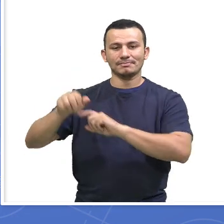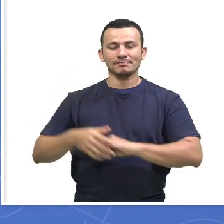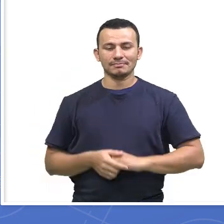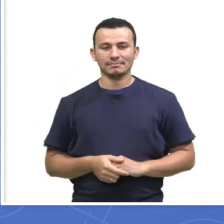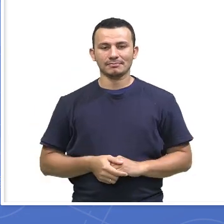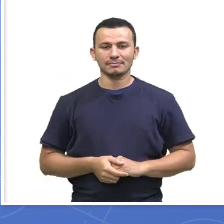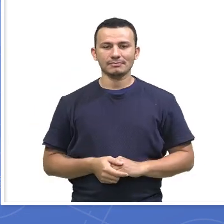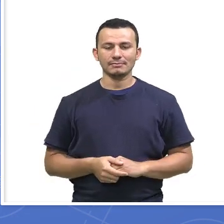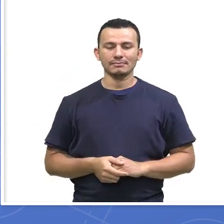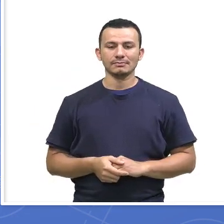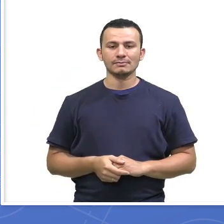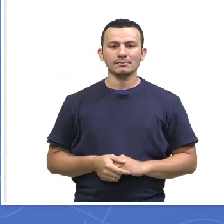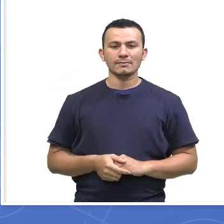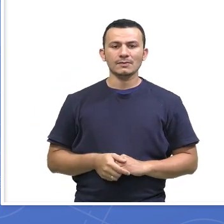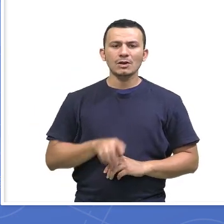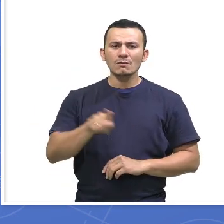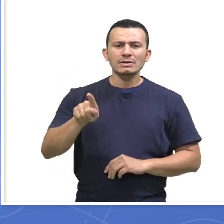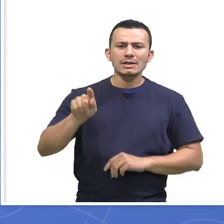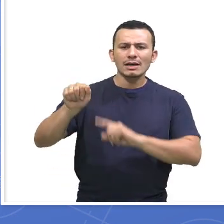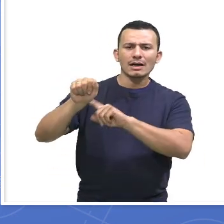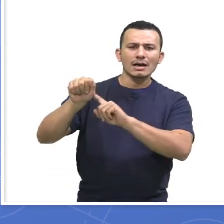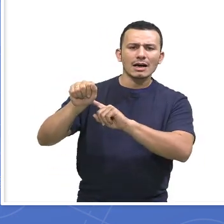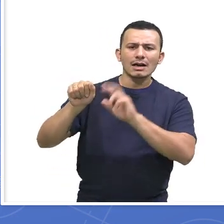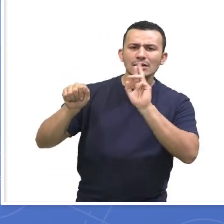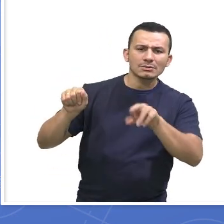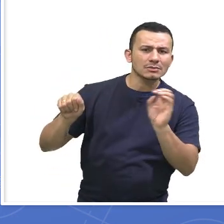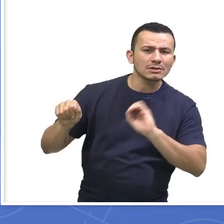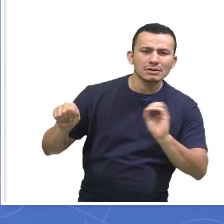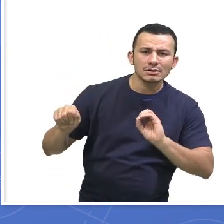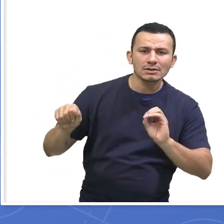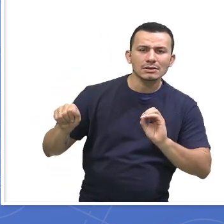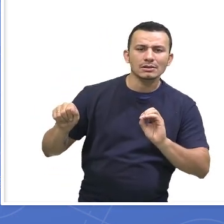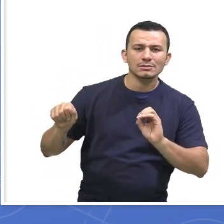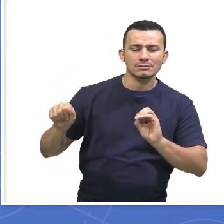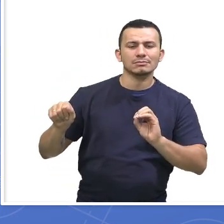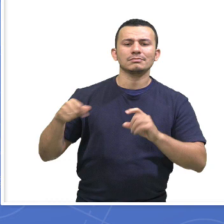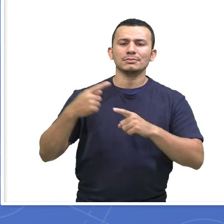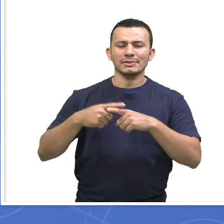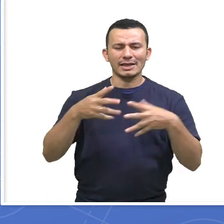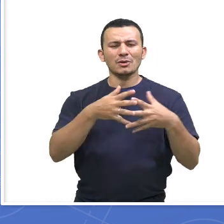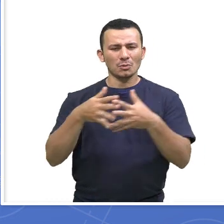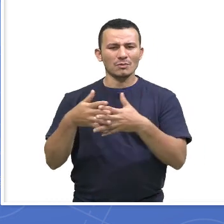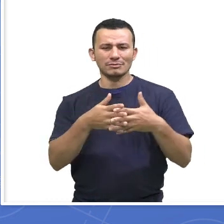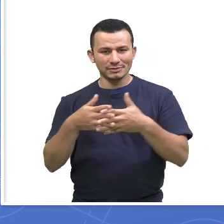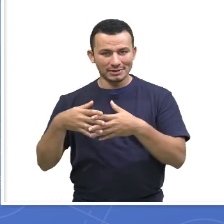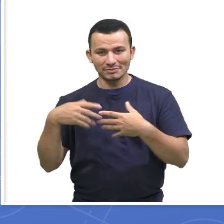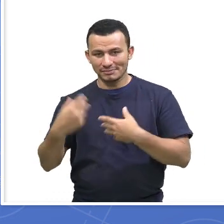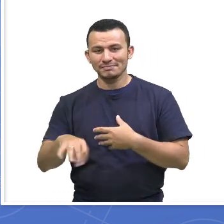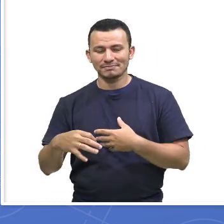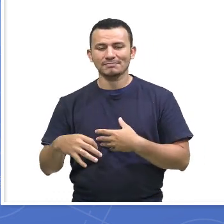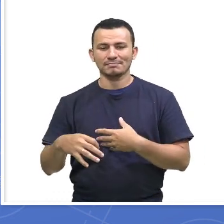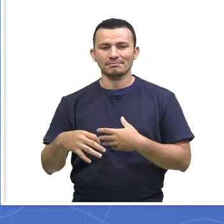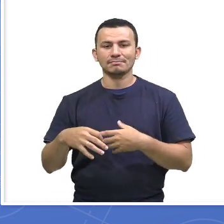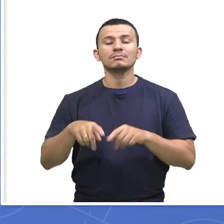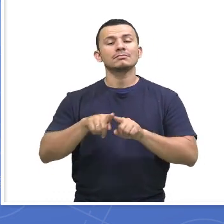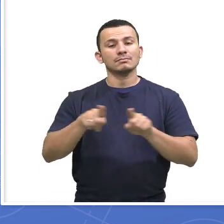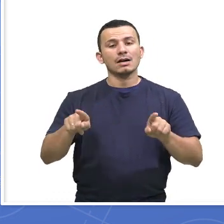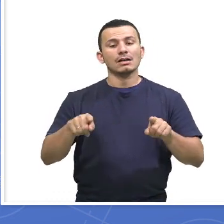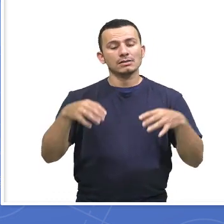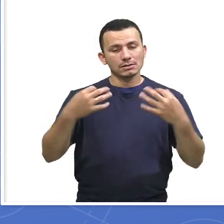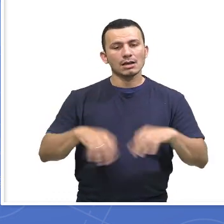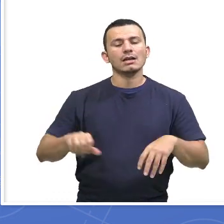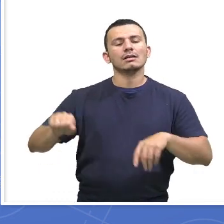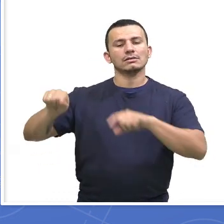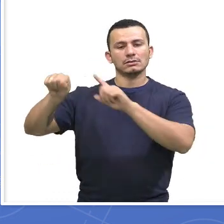tá? Quem não marcou a letra A é porque confundiu as questões, né? Mas não, a